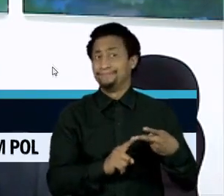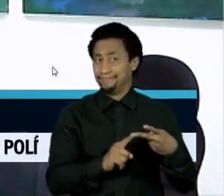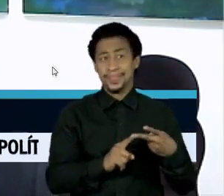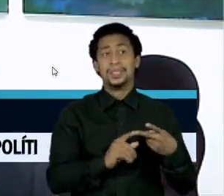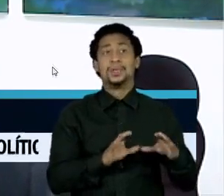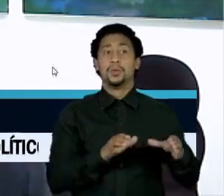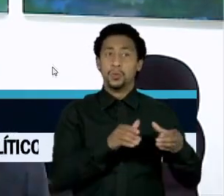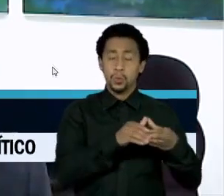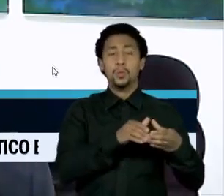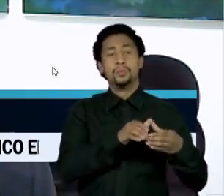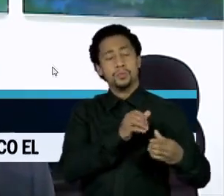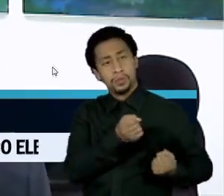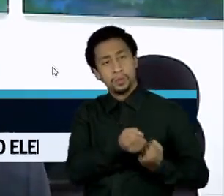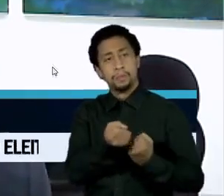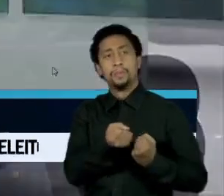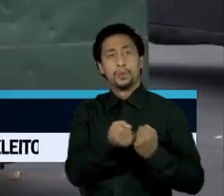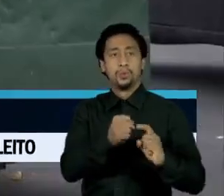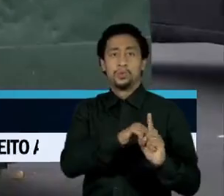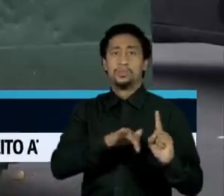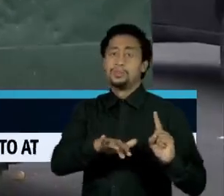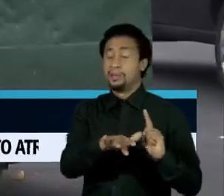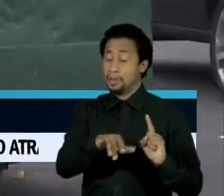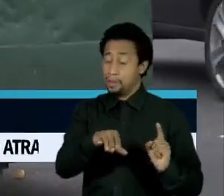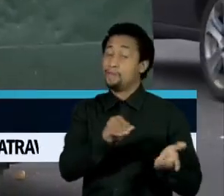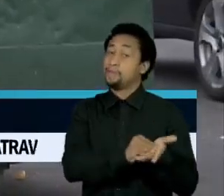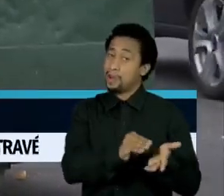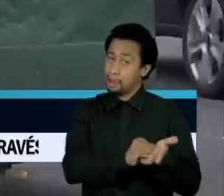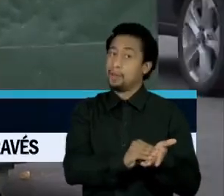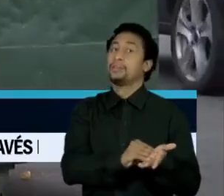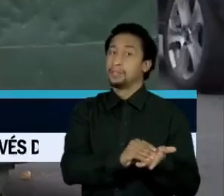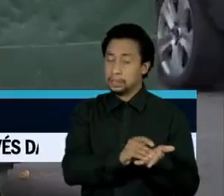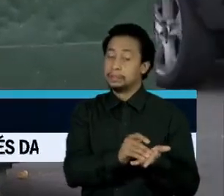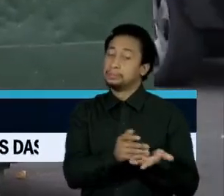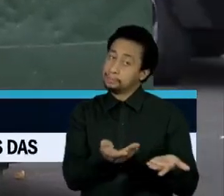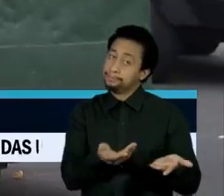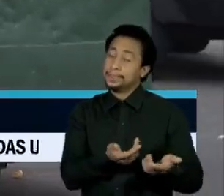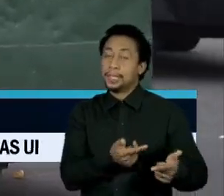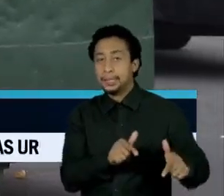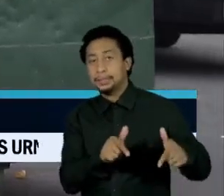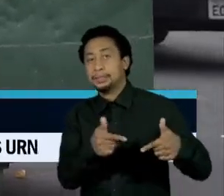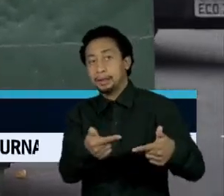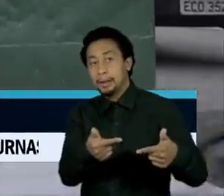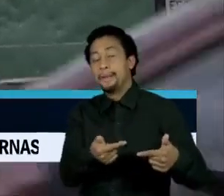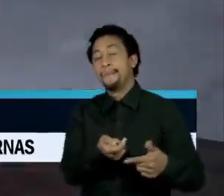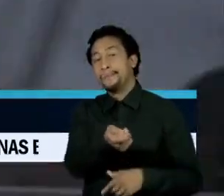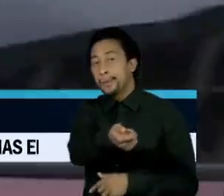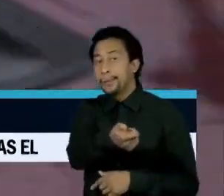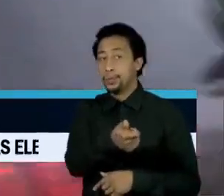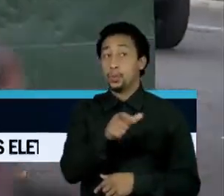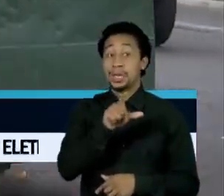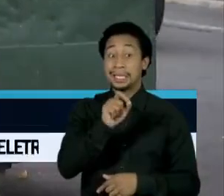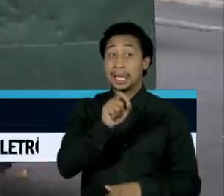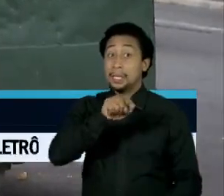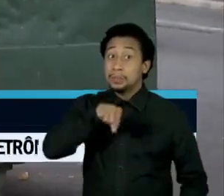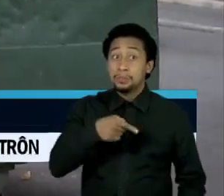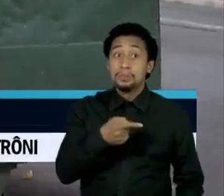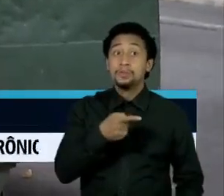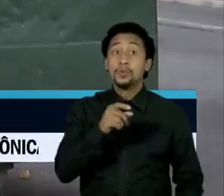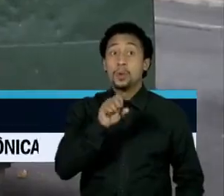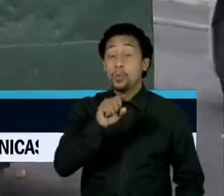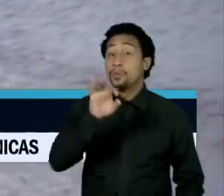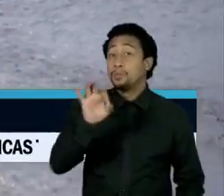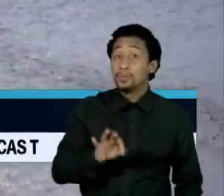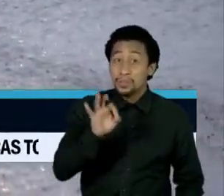de proteção social têm furos. Então, o fato de que existe 10% da população abaixo da linha